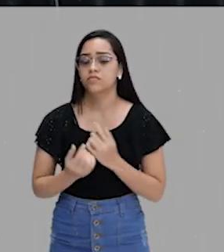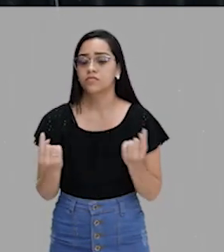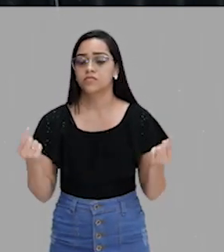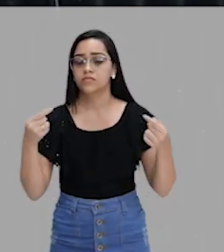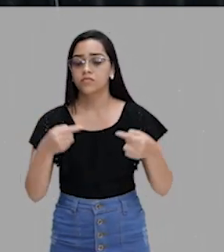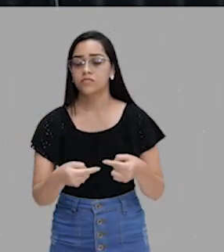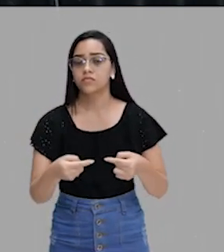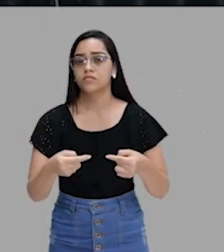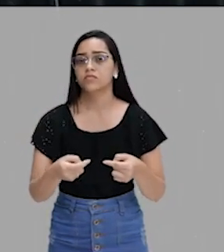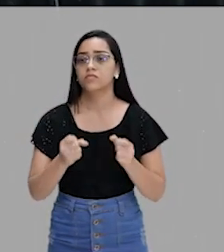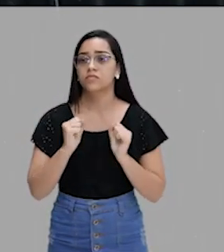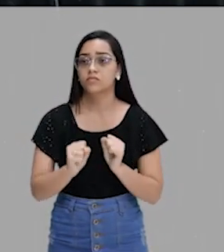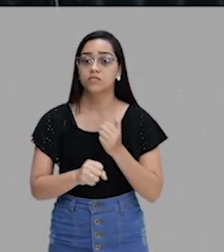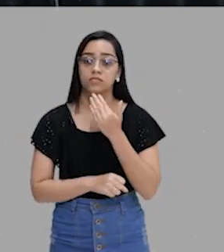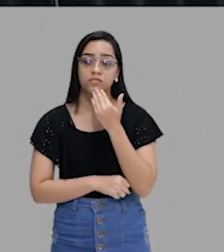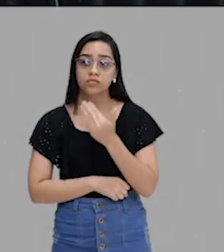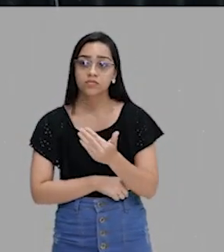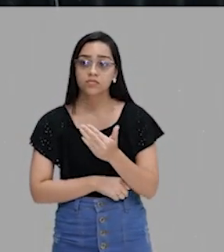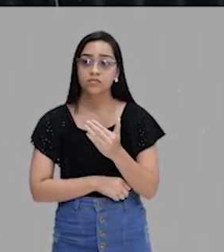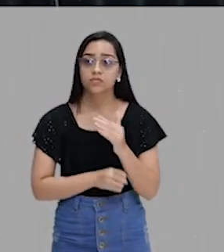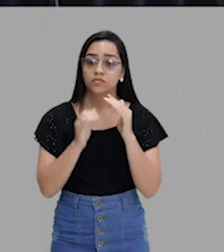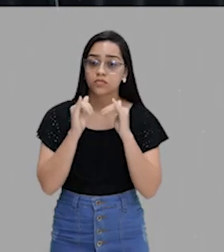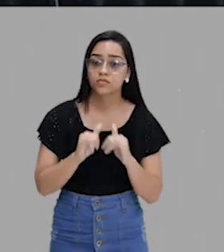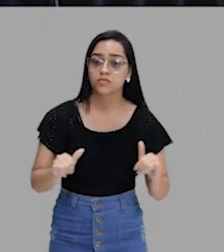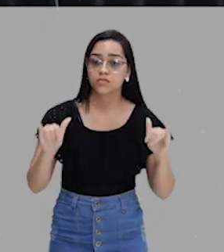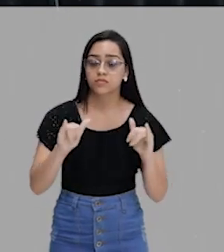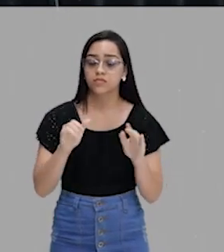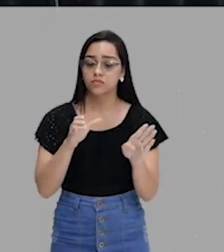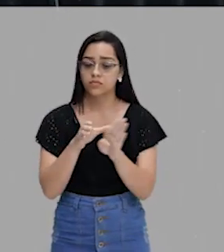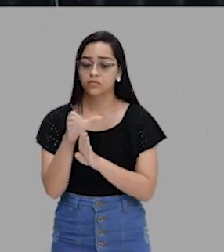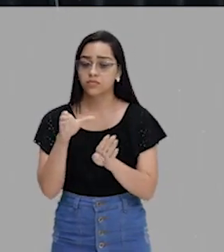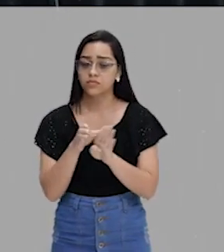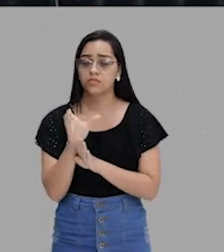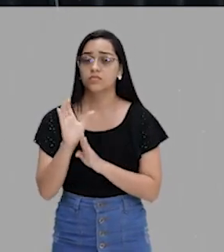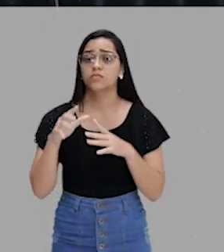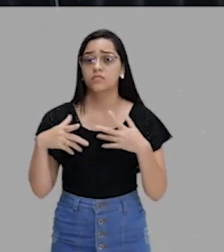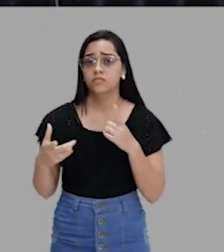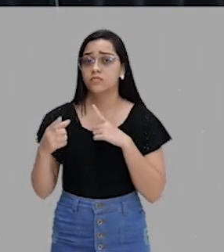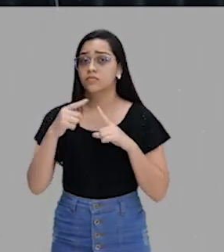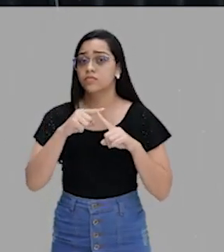contradizer, seja para pedir, seja para informar, seja para instruir. E aqui,